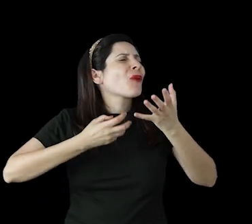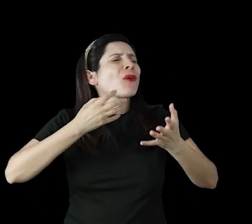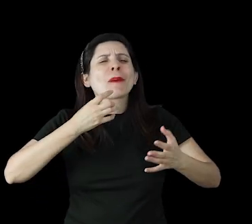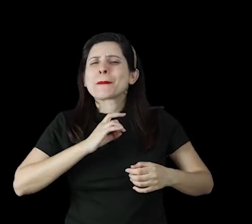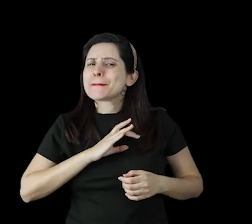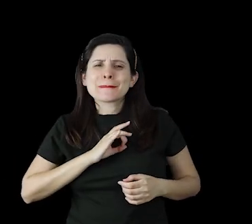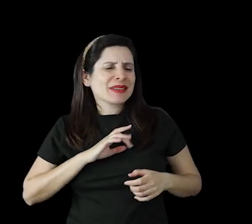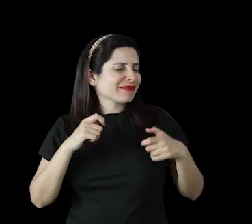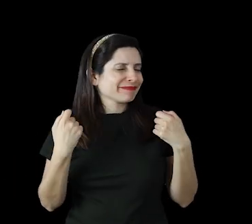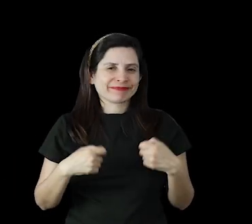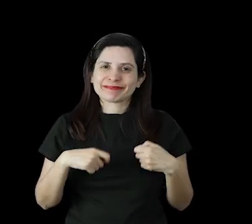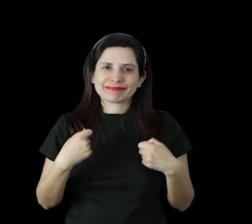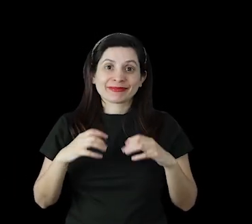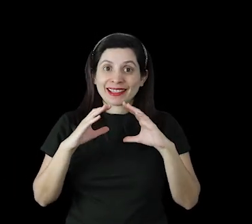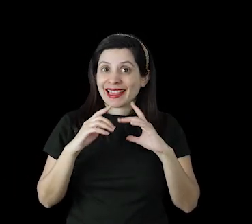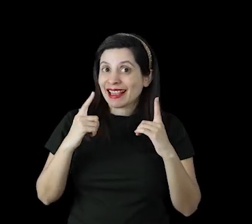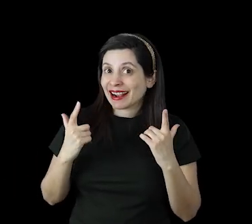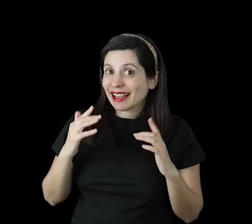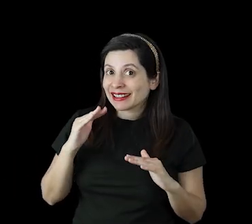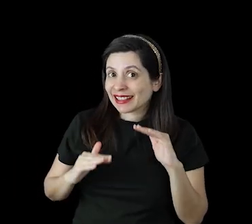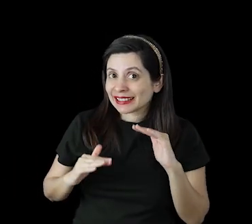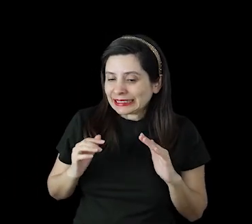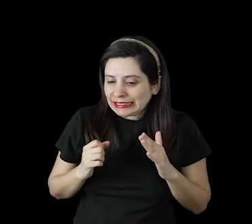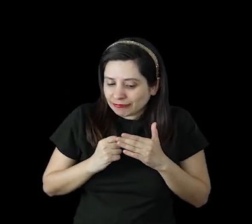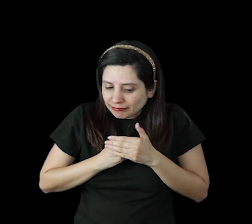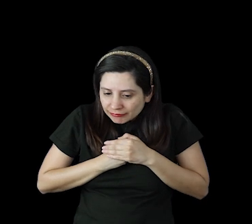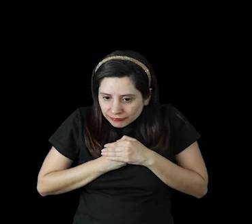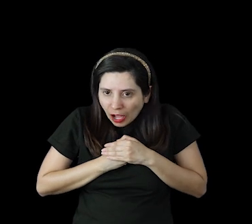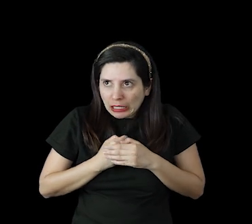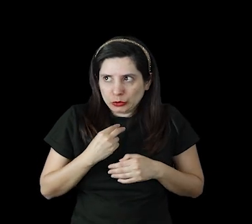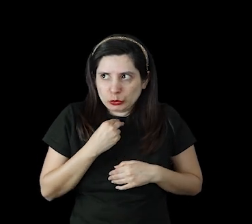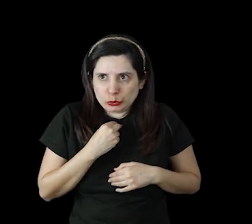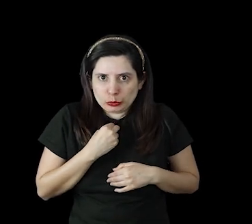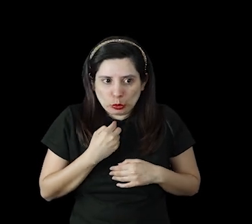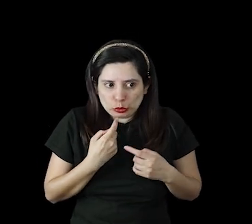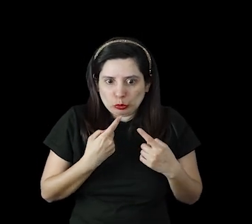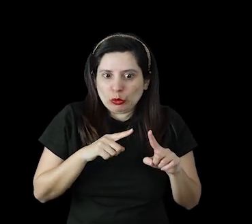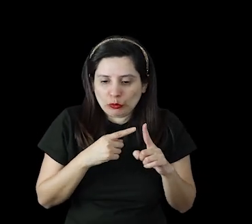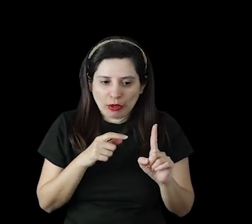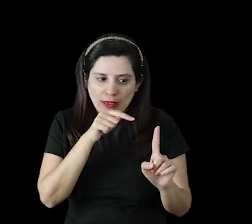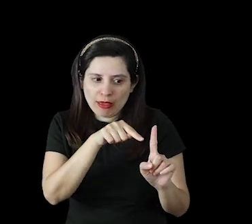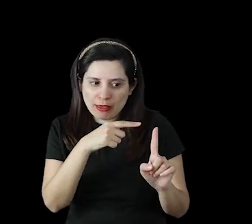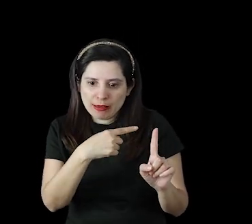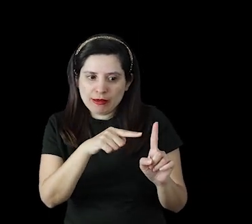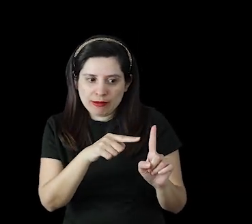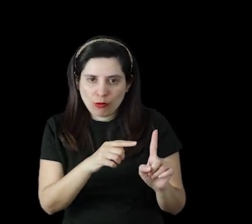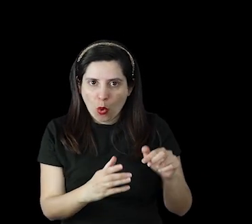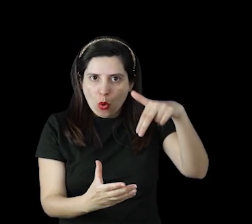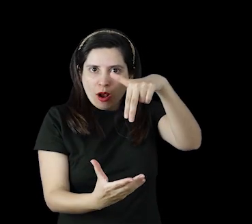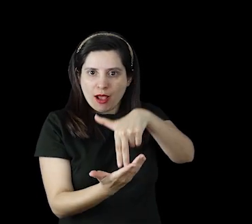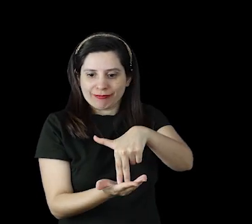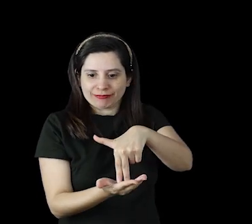né. Mas claro que às vezes tem uma retração de a gente achar que não pode colocar o personagem naquele lugar.